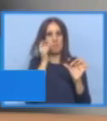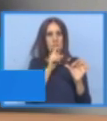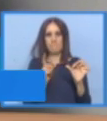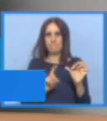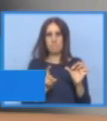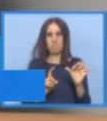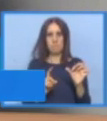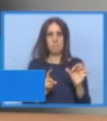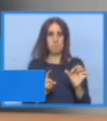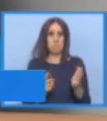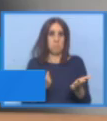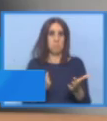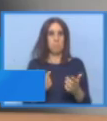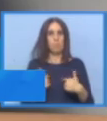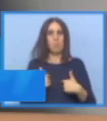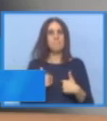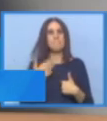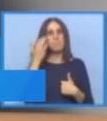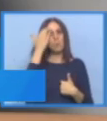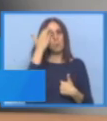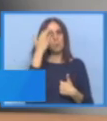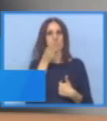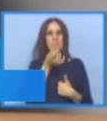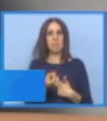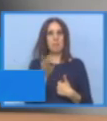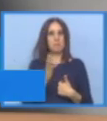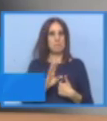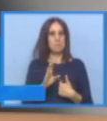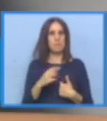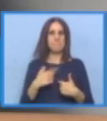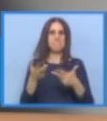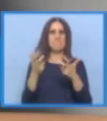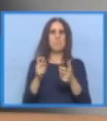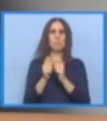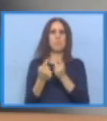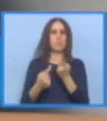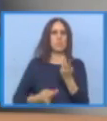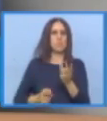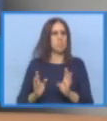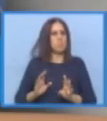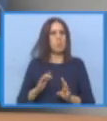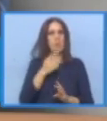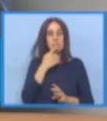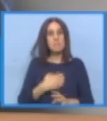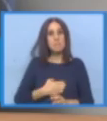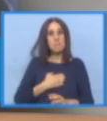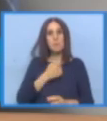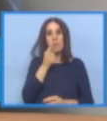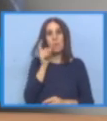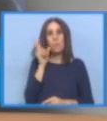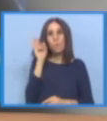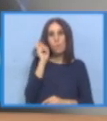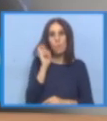de certa forma seja um descargo de consciência, que faça a sua leitura e diga que é preciso mudar isto e isto, é preciso que faça sentido para quem ouve e que a pessoa